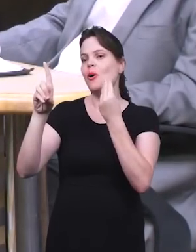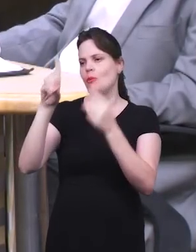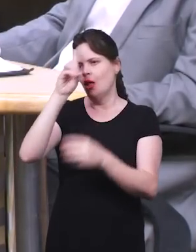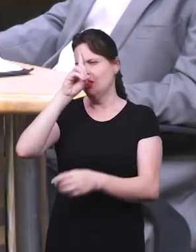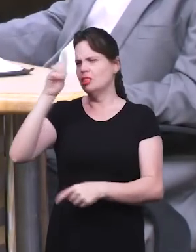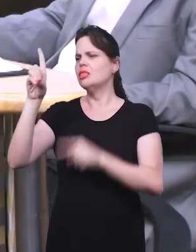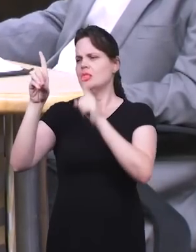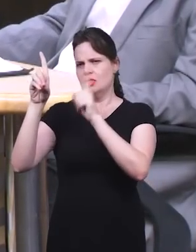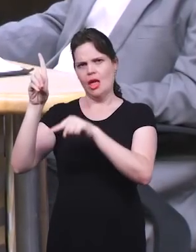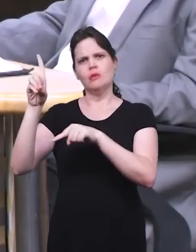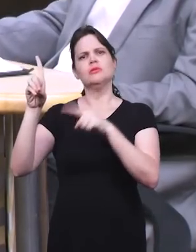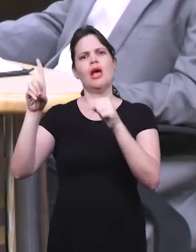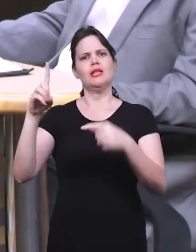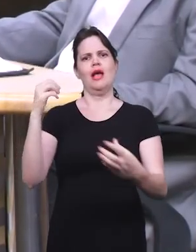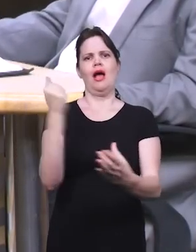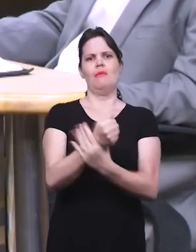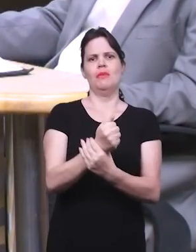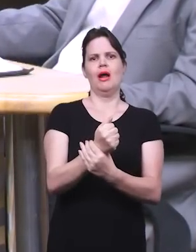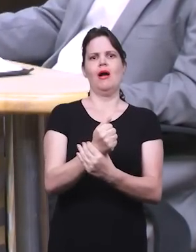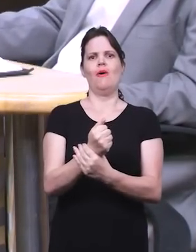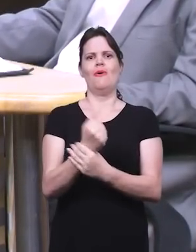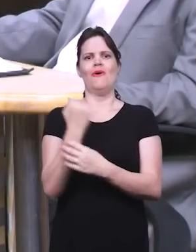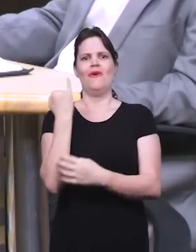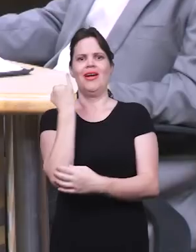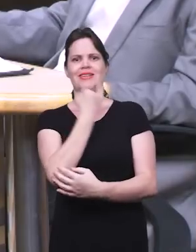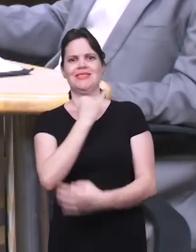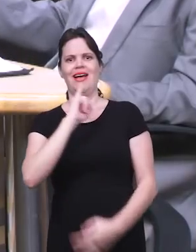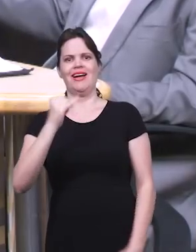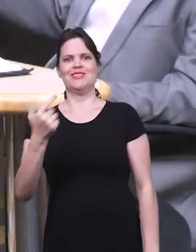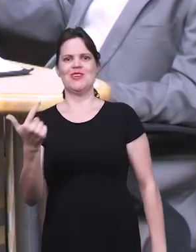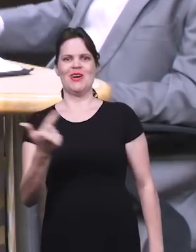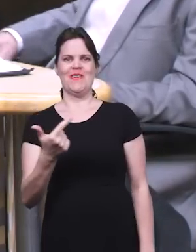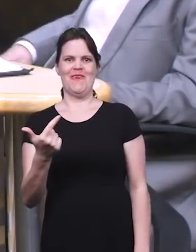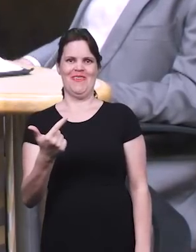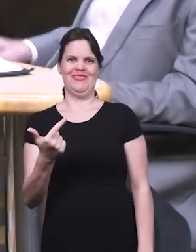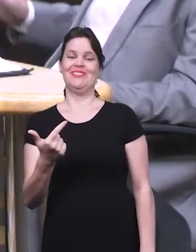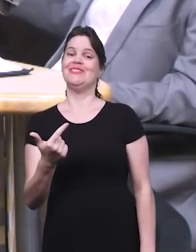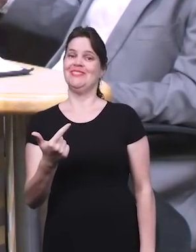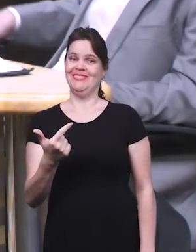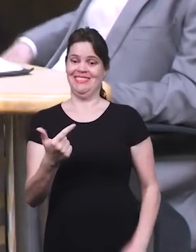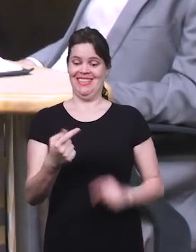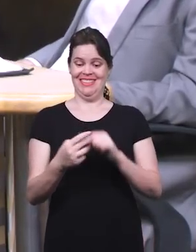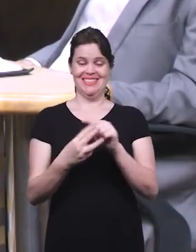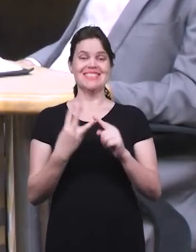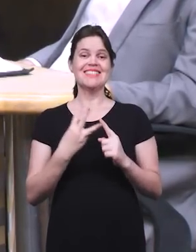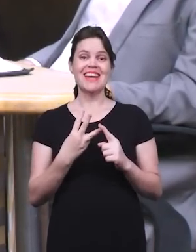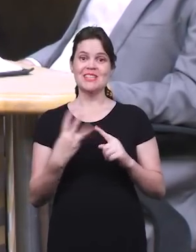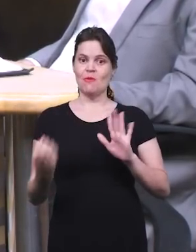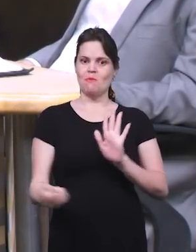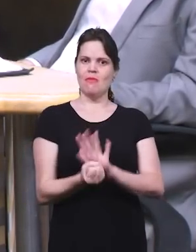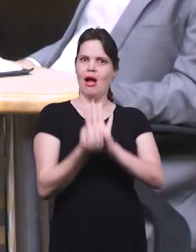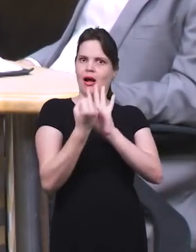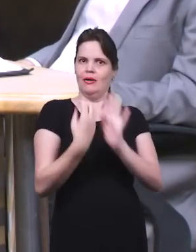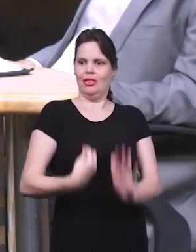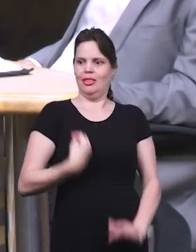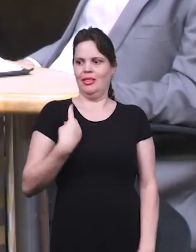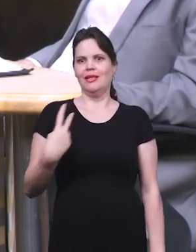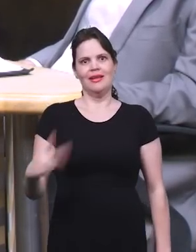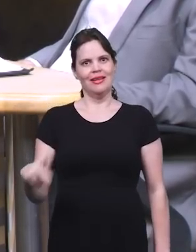de Terá, de Abraão, de Isaac e Jacó. O marco foi exatamente em cima de Abraão. Era preciso romper com aquilo